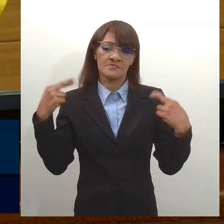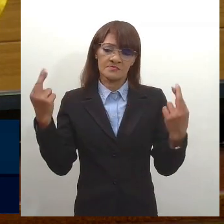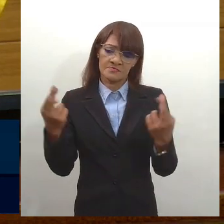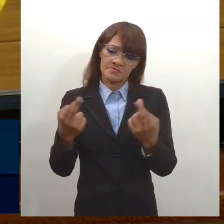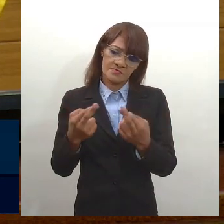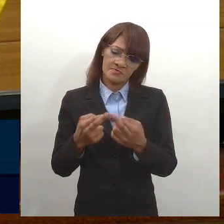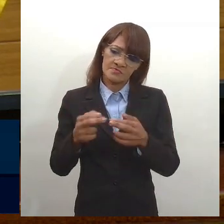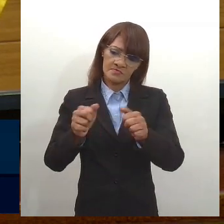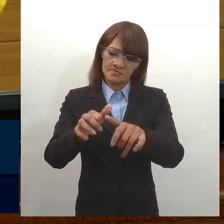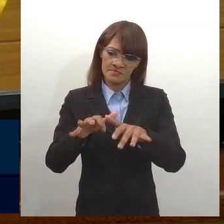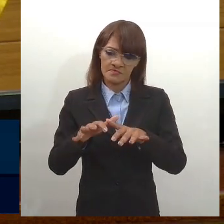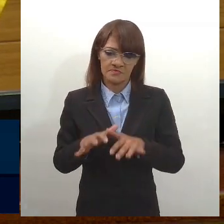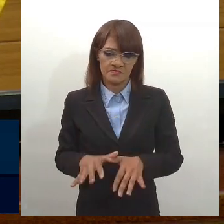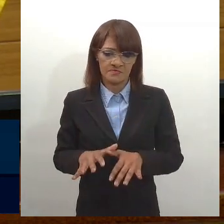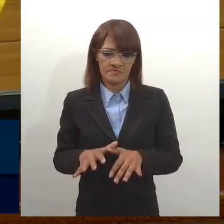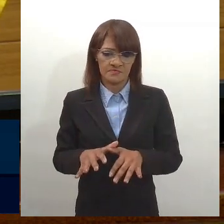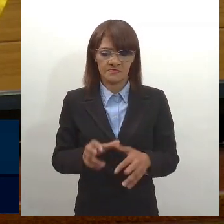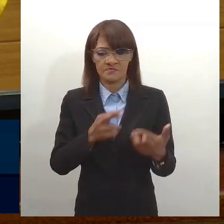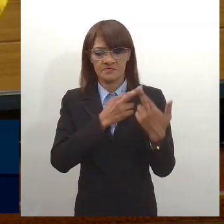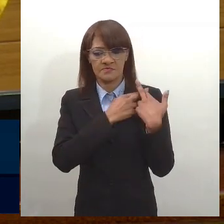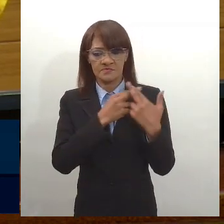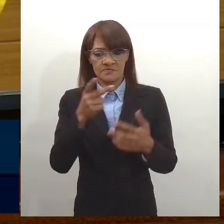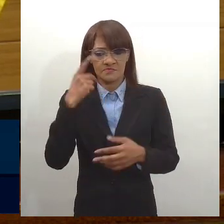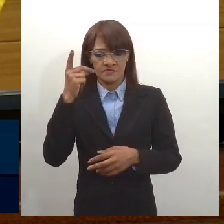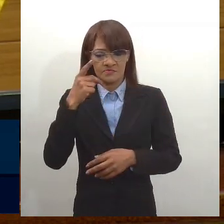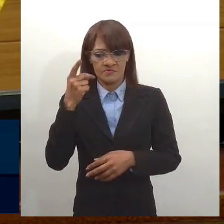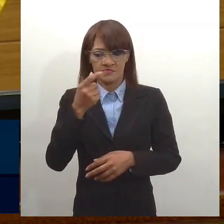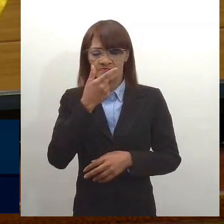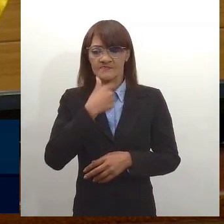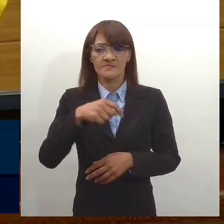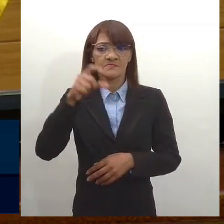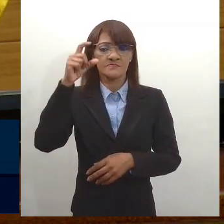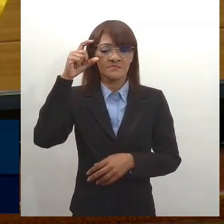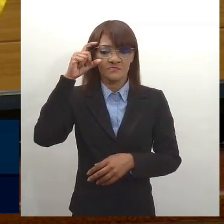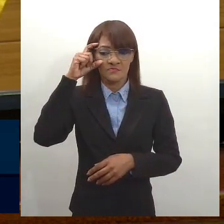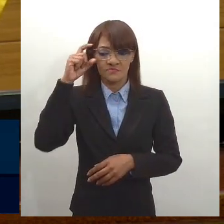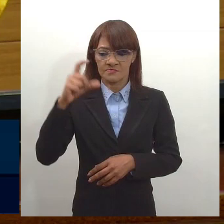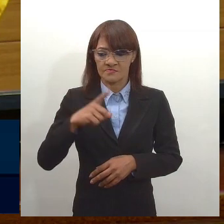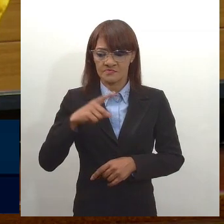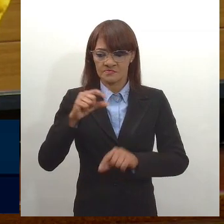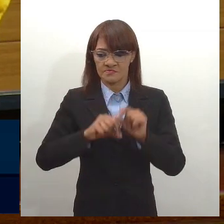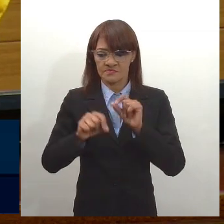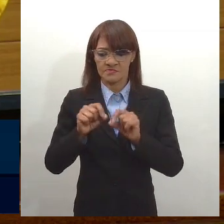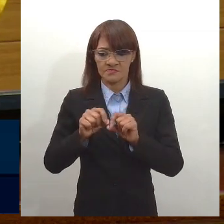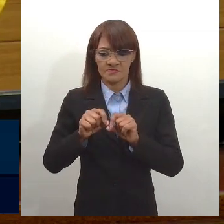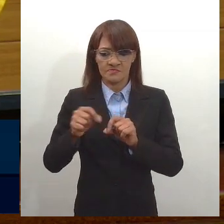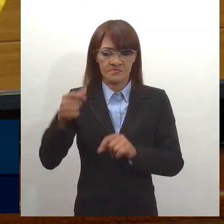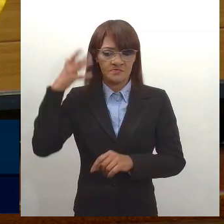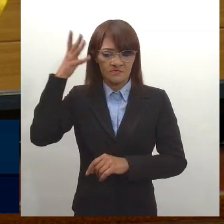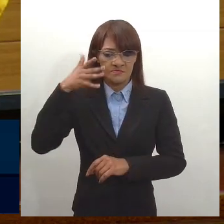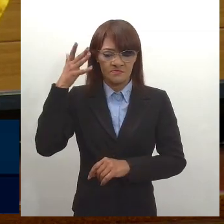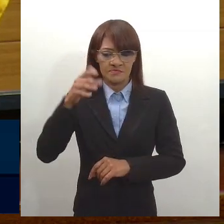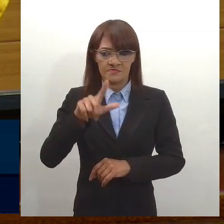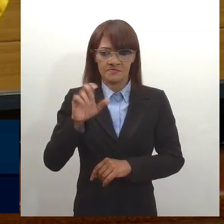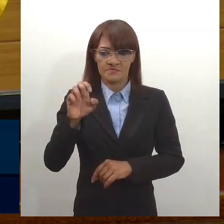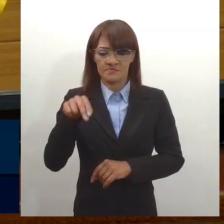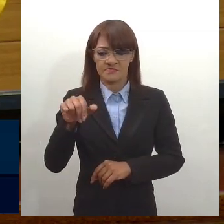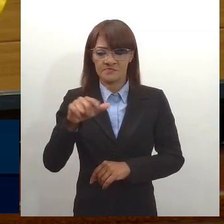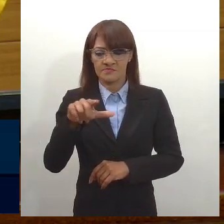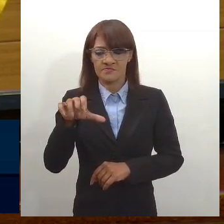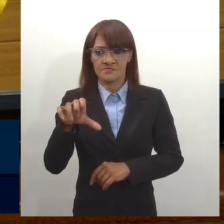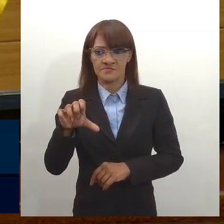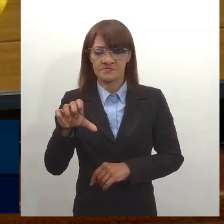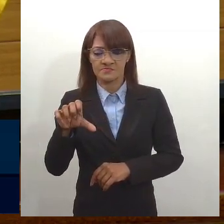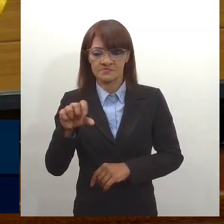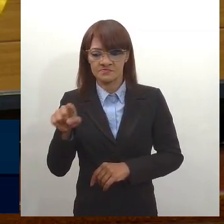do deputado George Passos, teremos palestra com a senhora Renilza Conceição sobre asfaltamento do trecho da